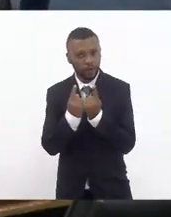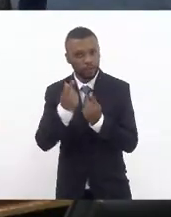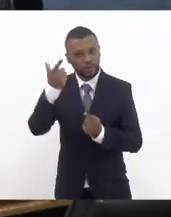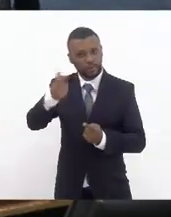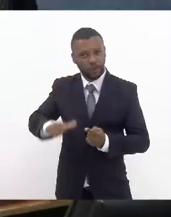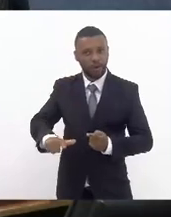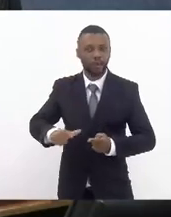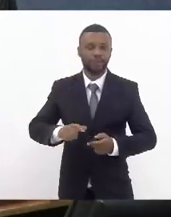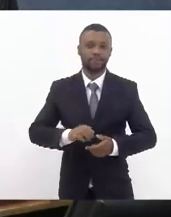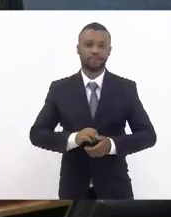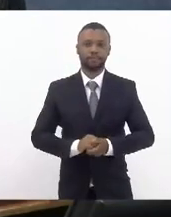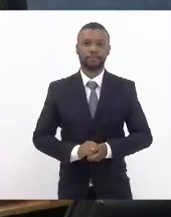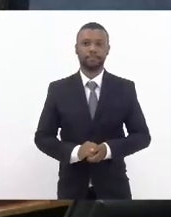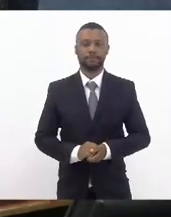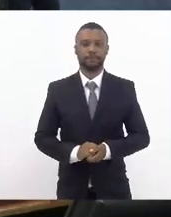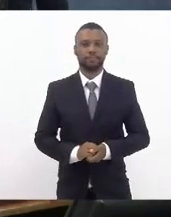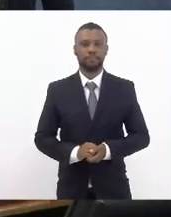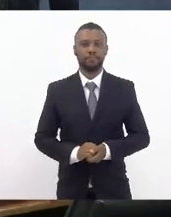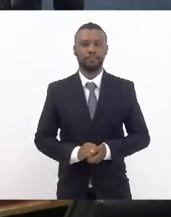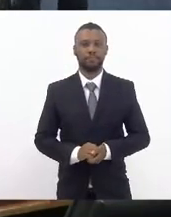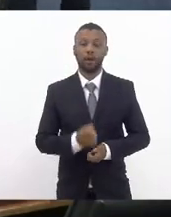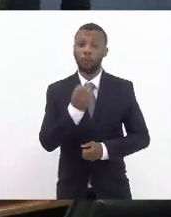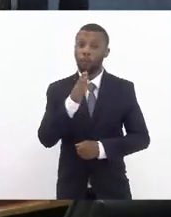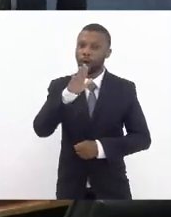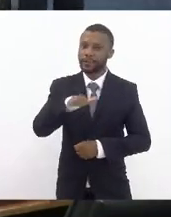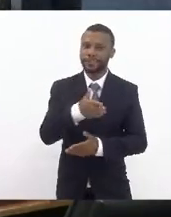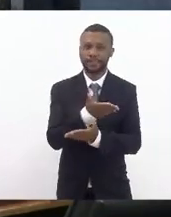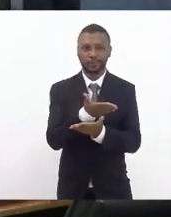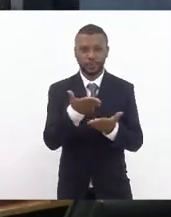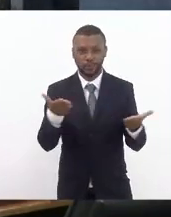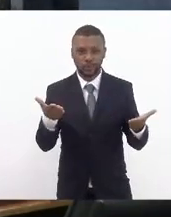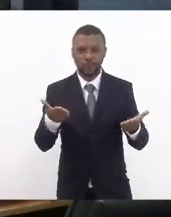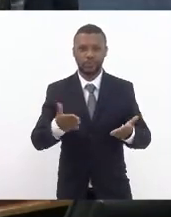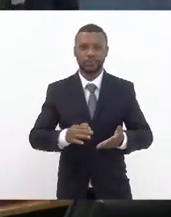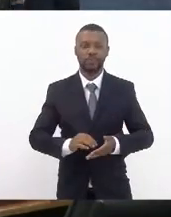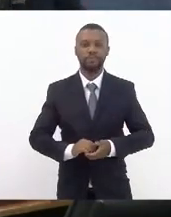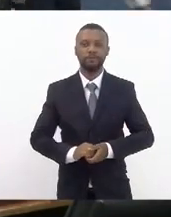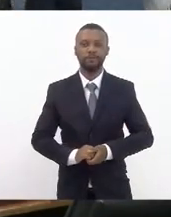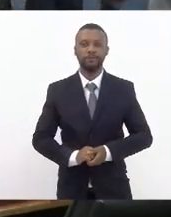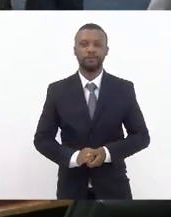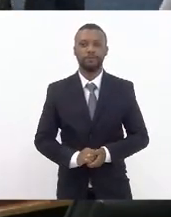Presidência, boa tarde a todas e todos.